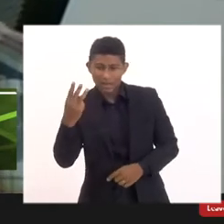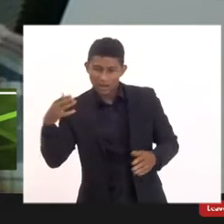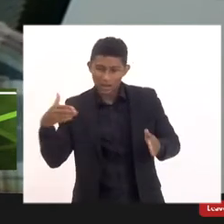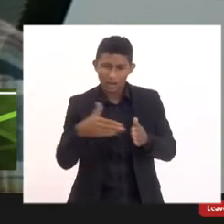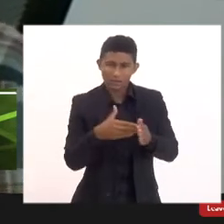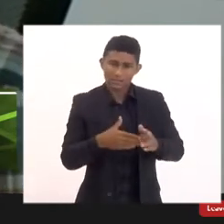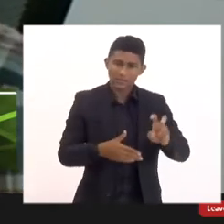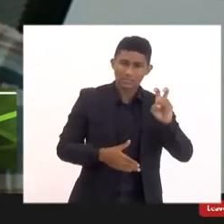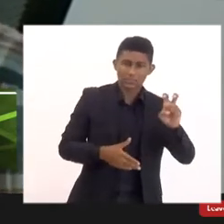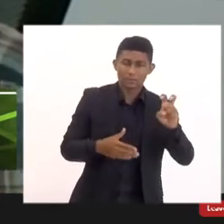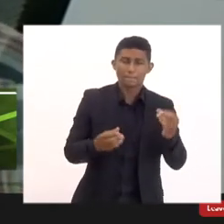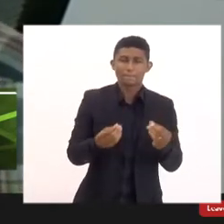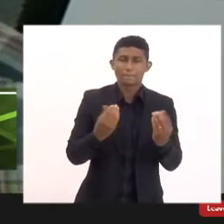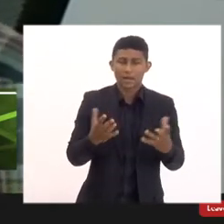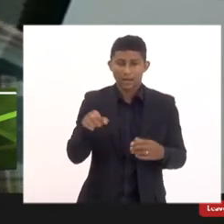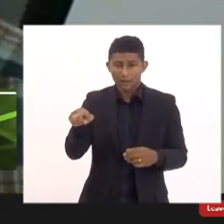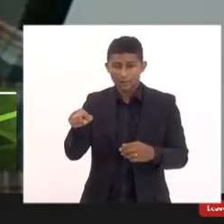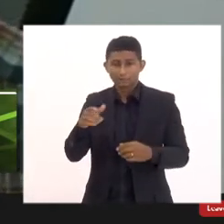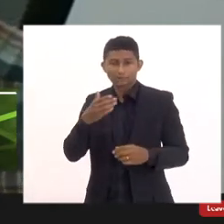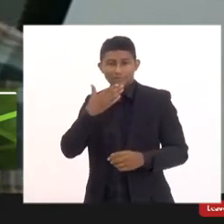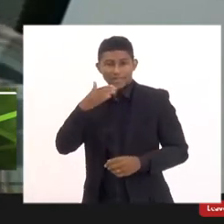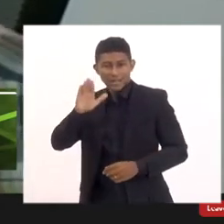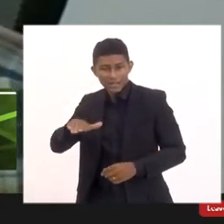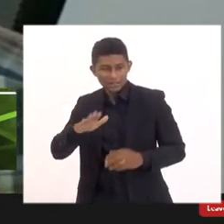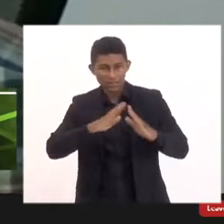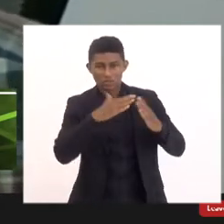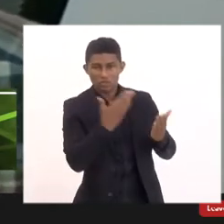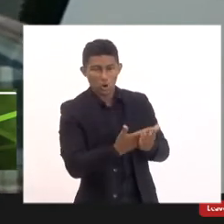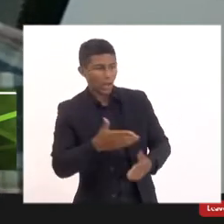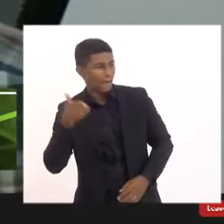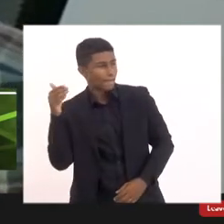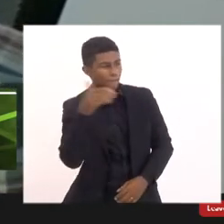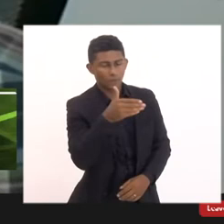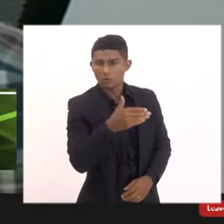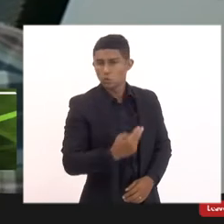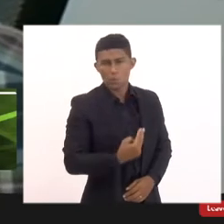pelo menos, não frequentar a escola se tiver alguém positivo e se ela